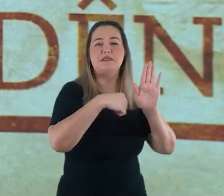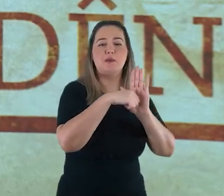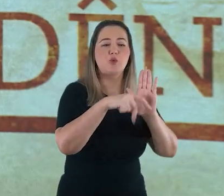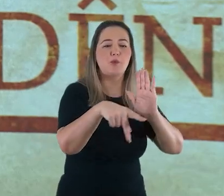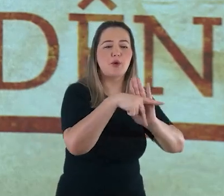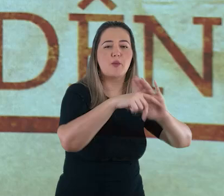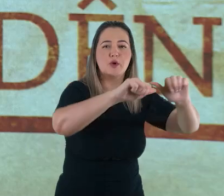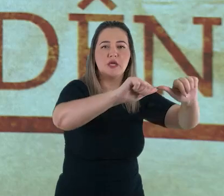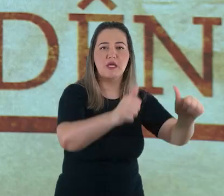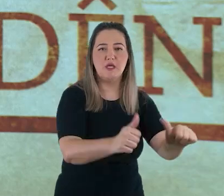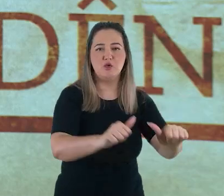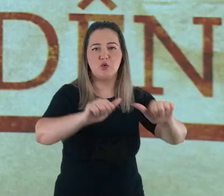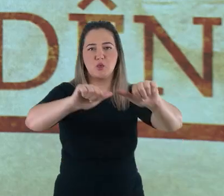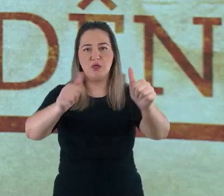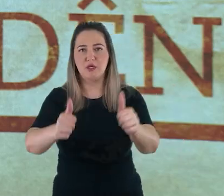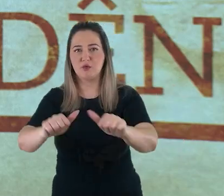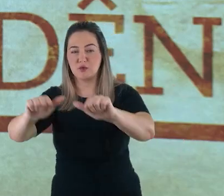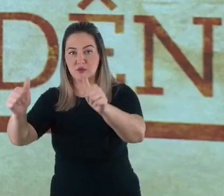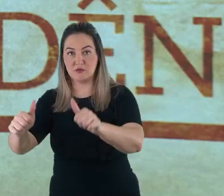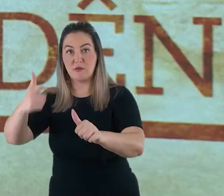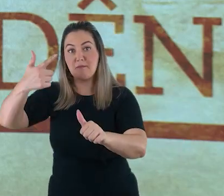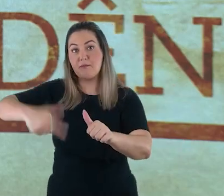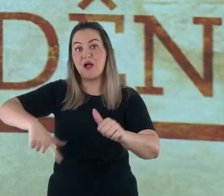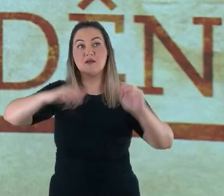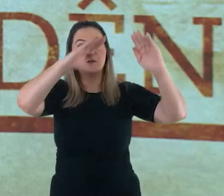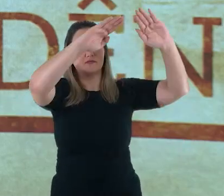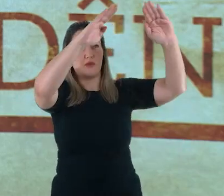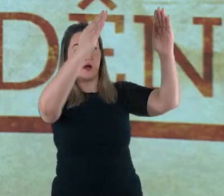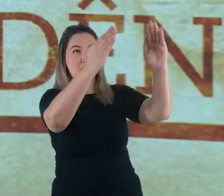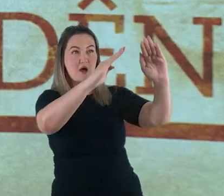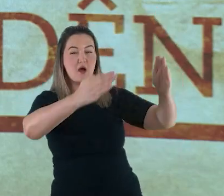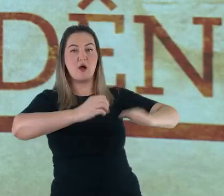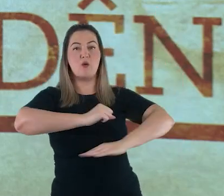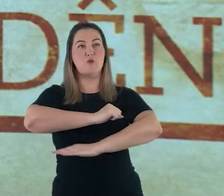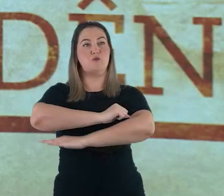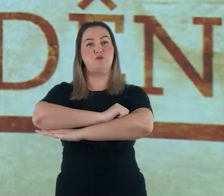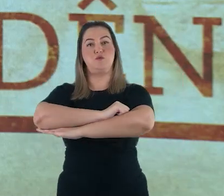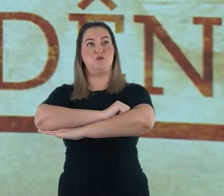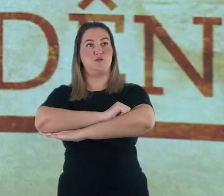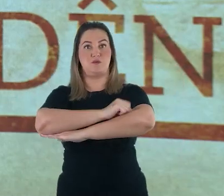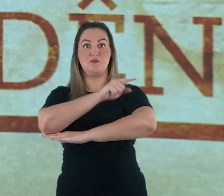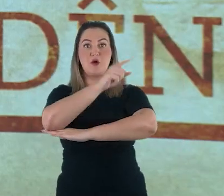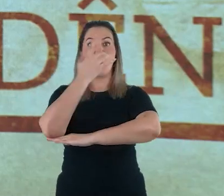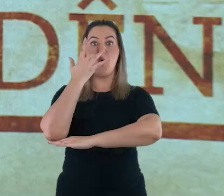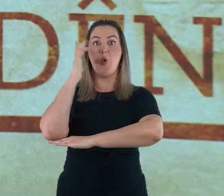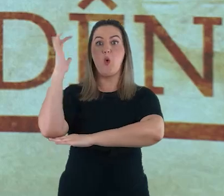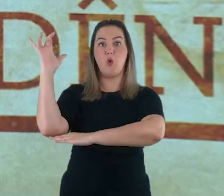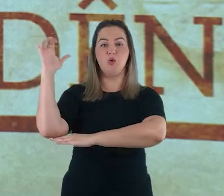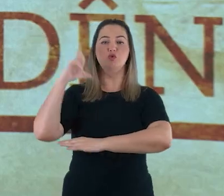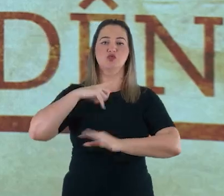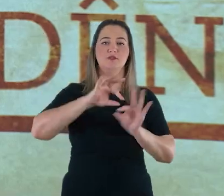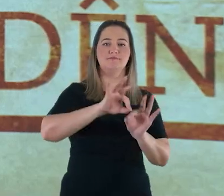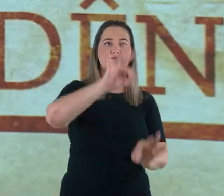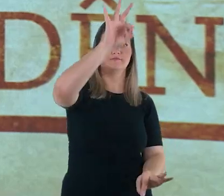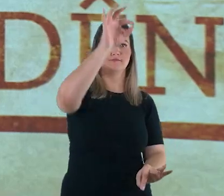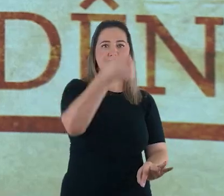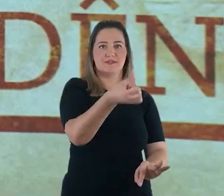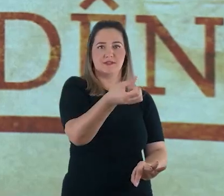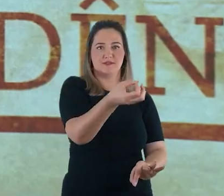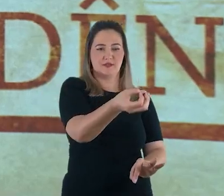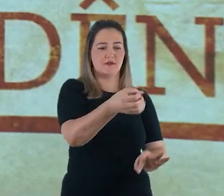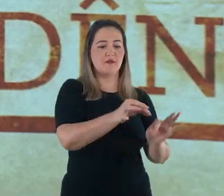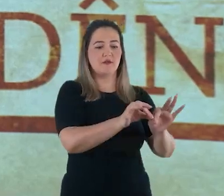geral, e a estátua ou a imagem de Nabucodonosor sendo feita no múltiplo de 6 por